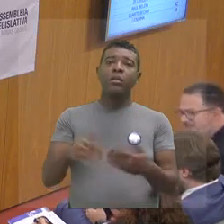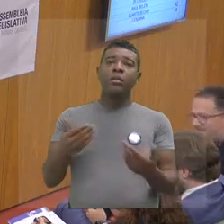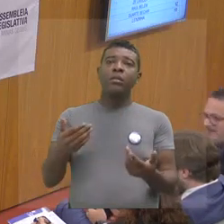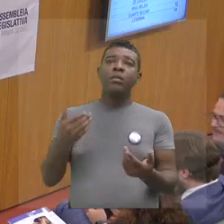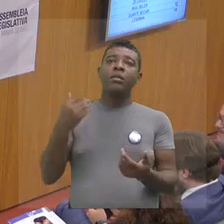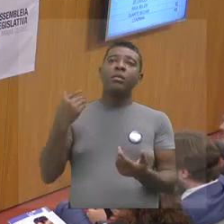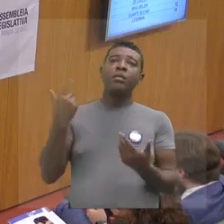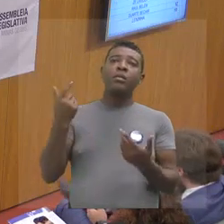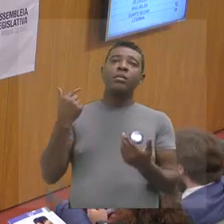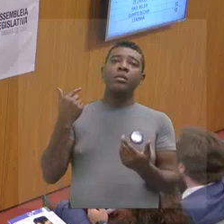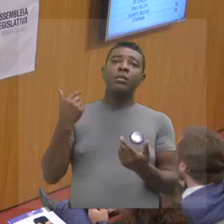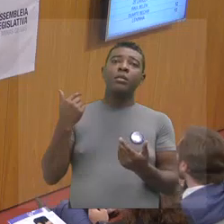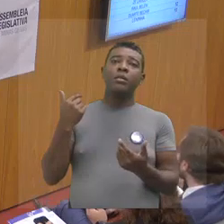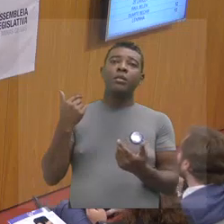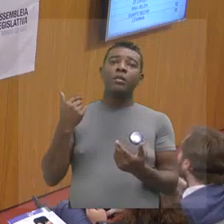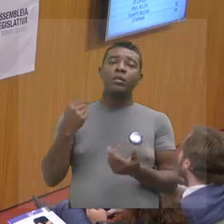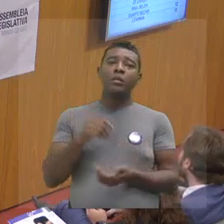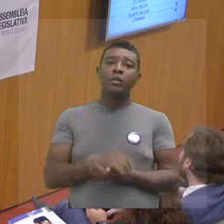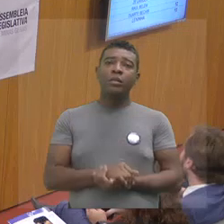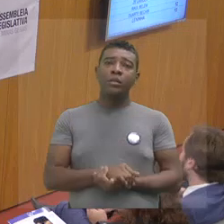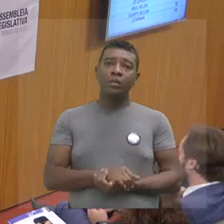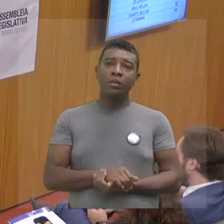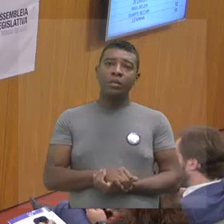eu peço